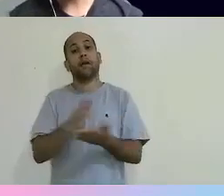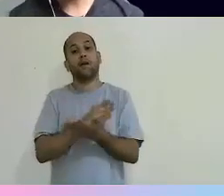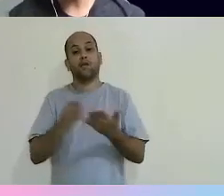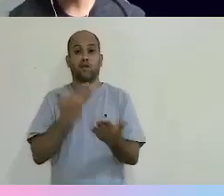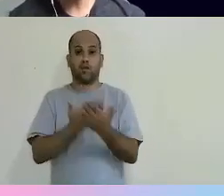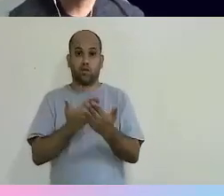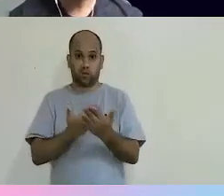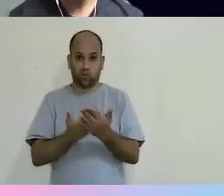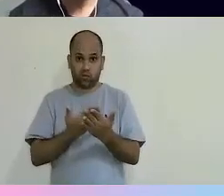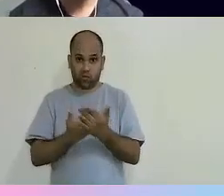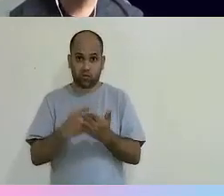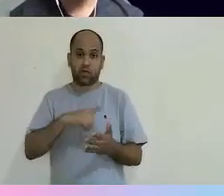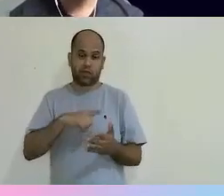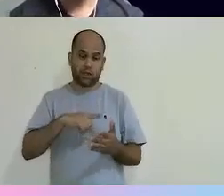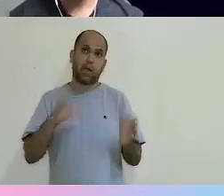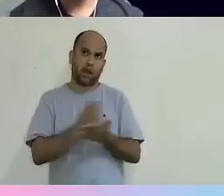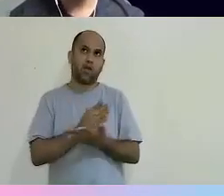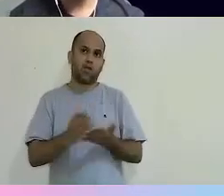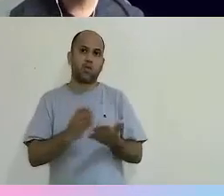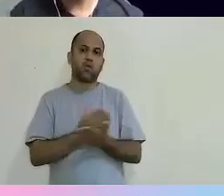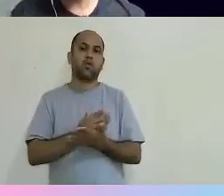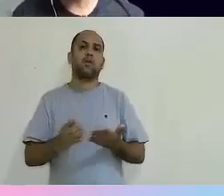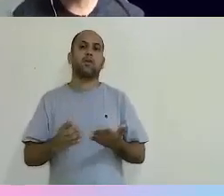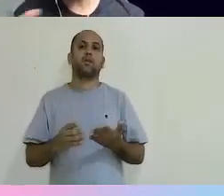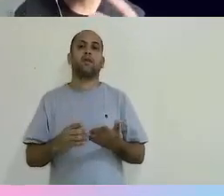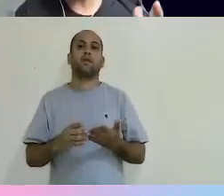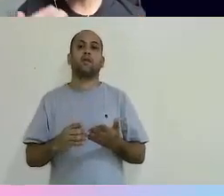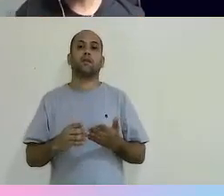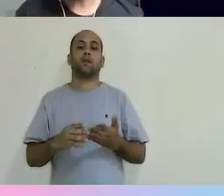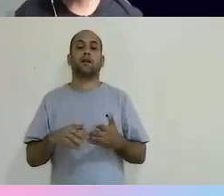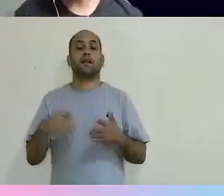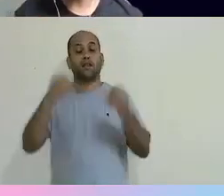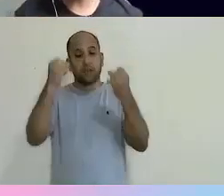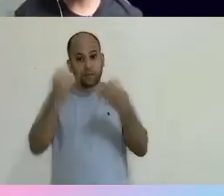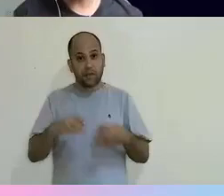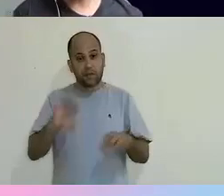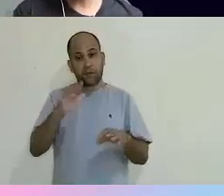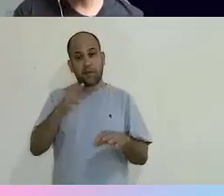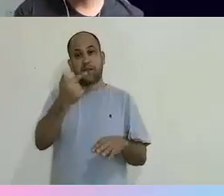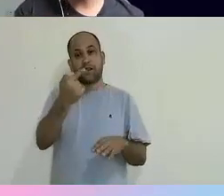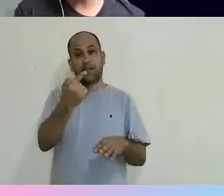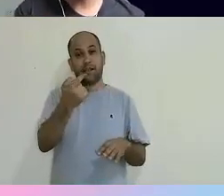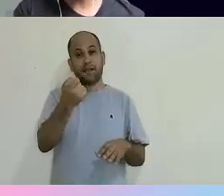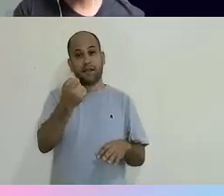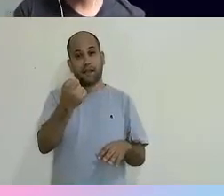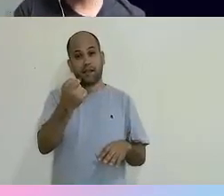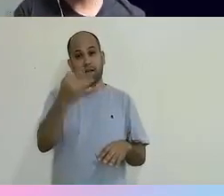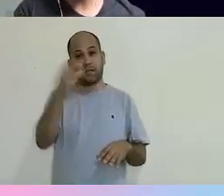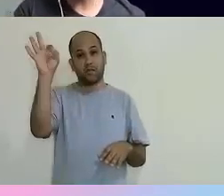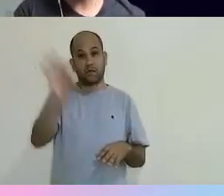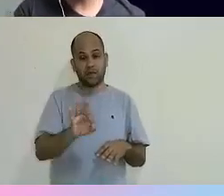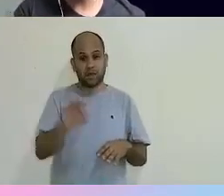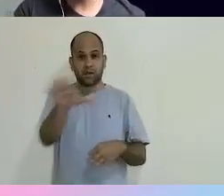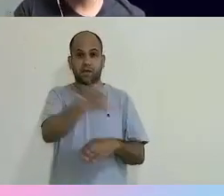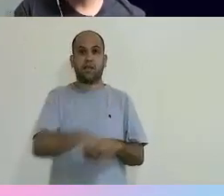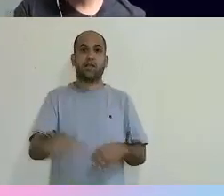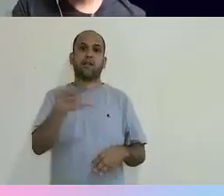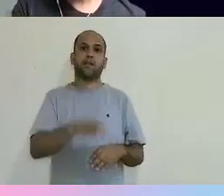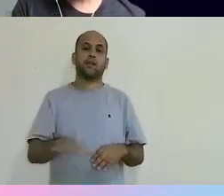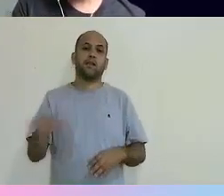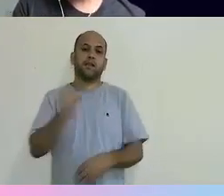se já saiu alguma versão mais nova, que falam que entre 60% e 70% das crianças que estão hoje no ensino médio, no ensino